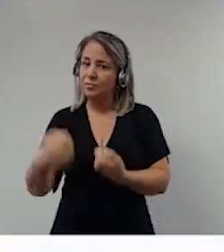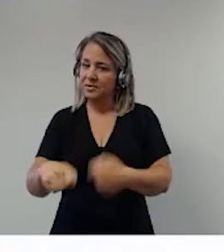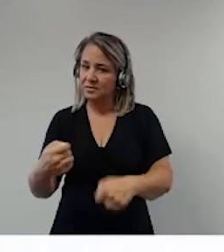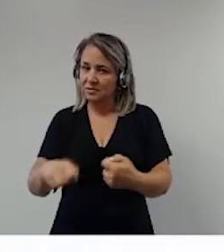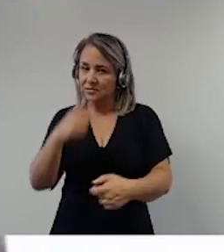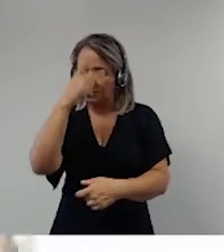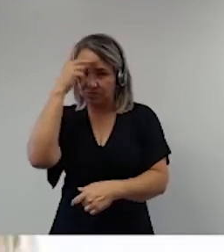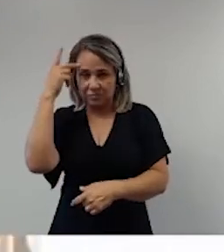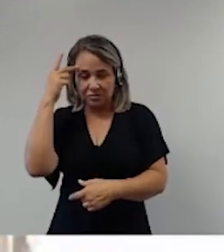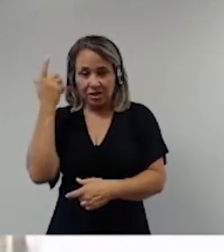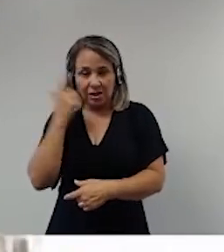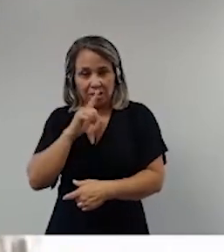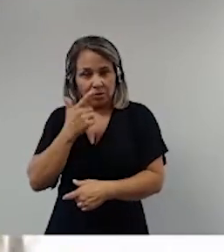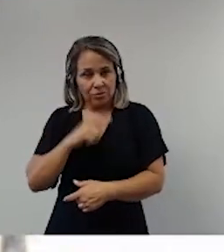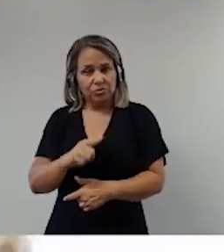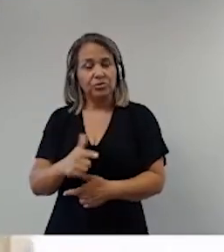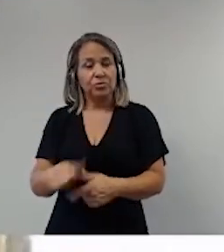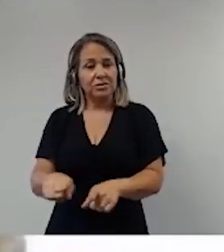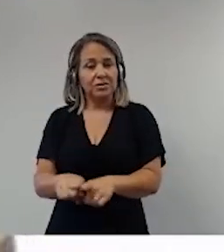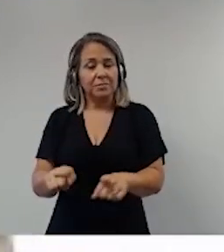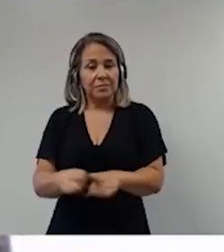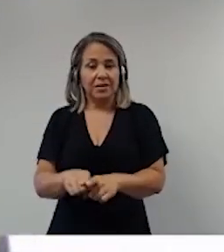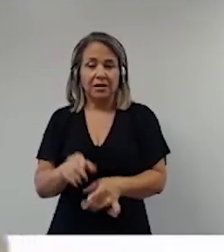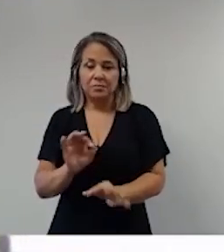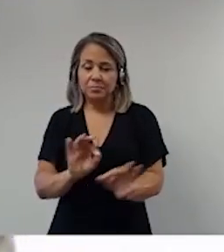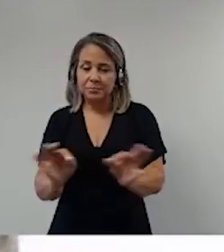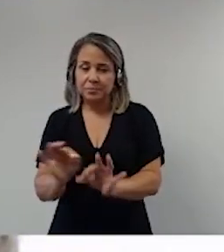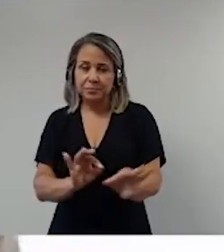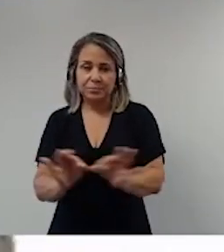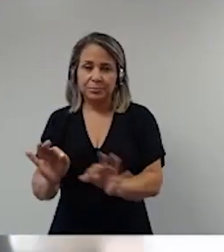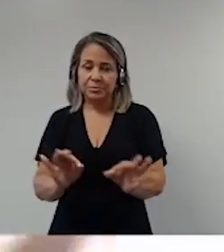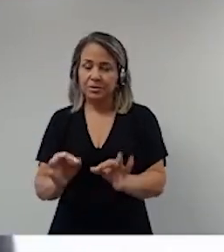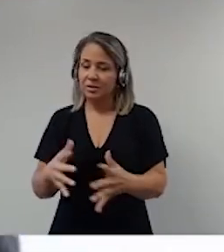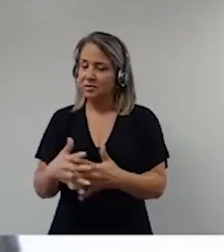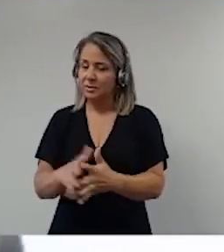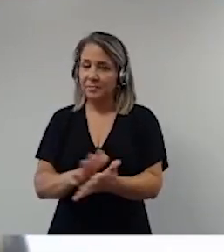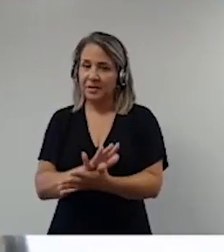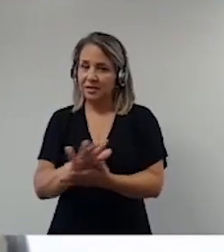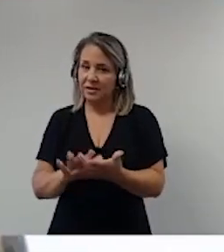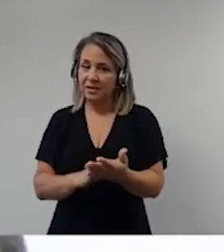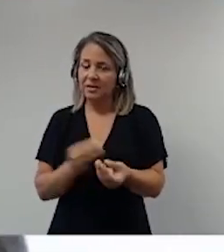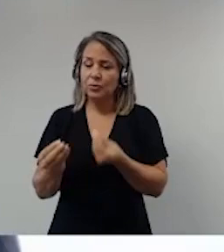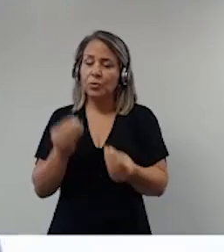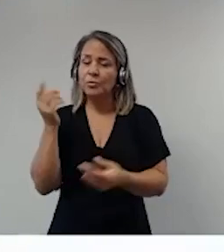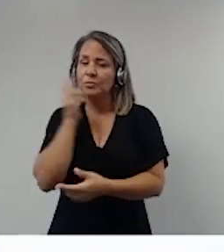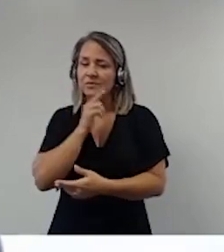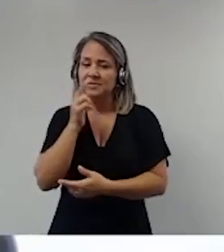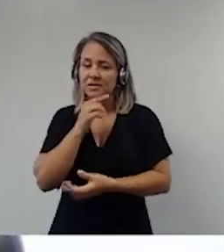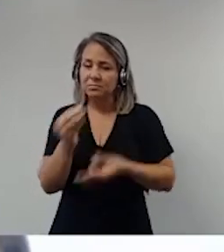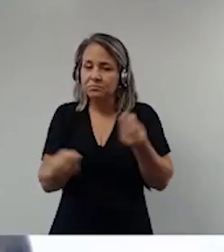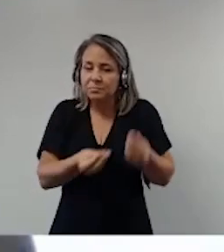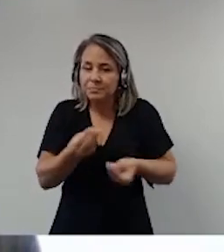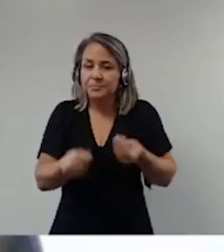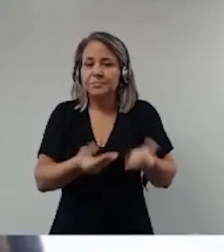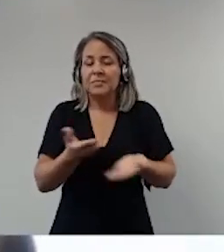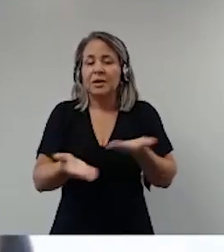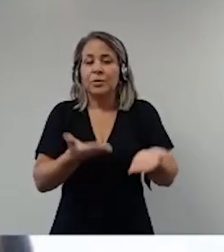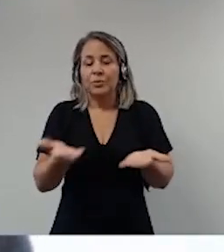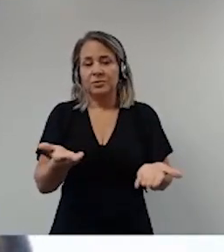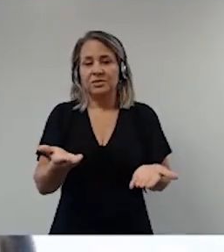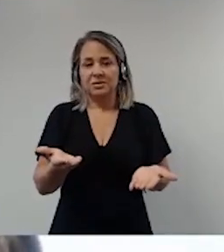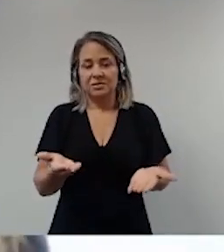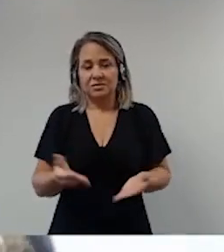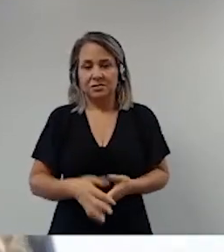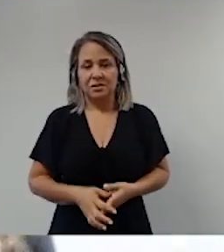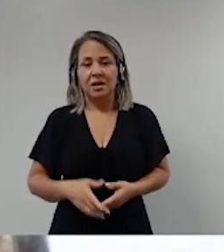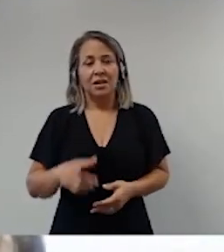funcionários e continua precisando efetivamente que todos continuem trabalhando normalmente. E como controlar isso, né? Porque você tem,